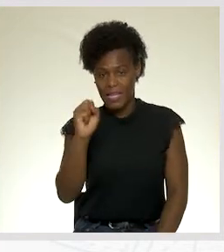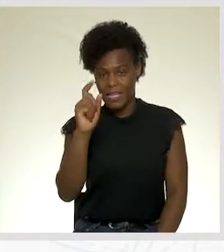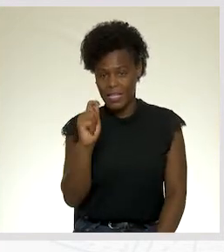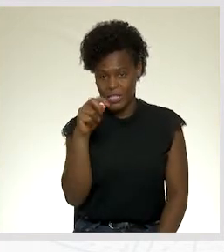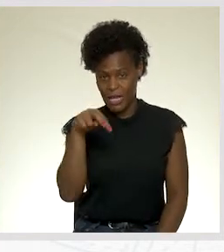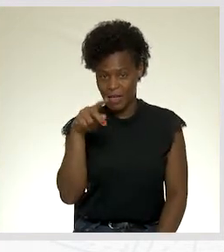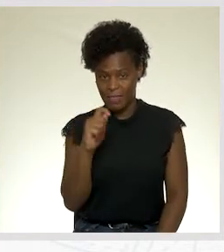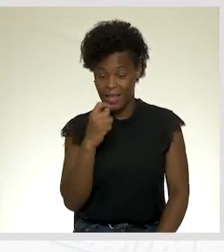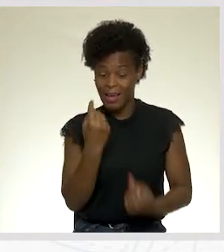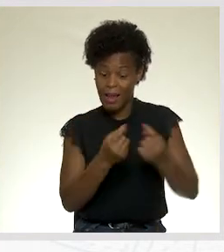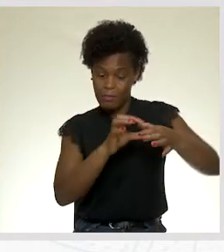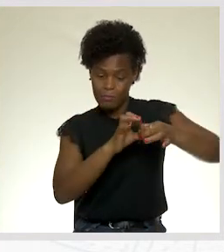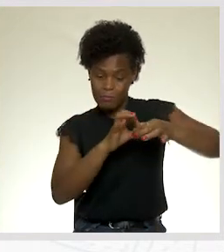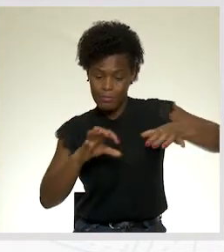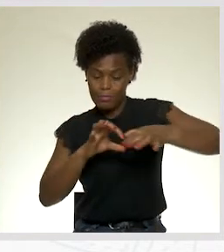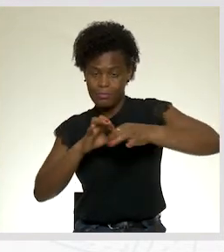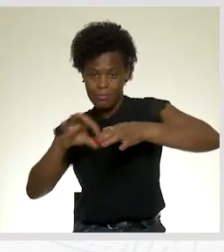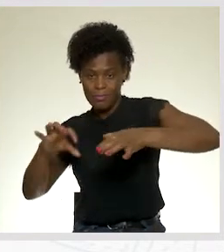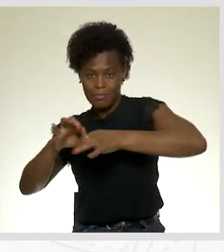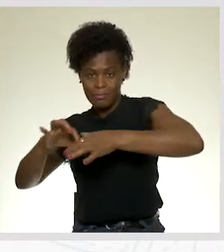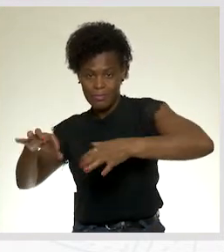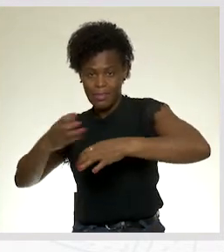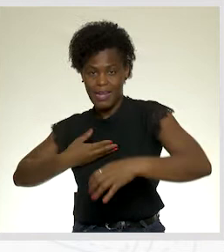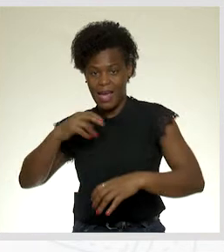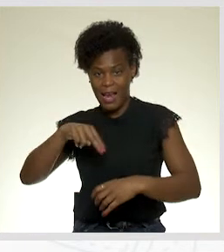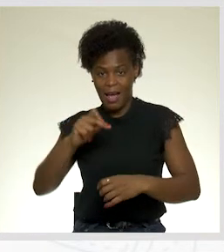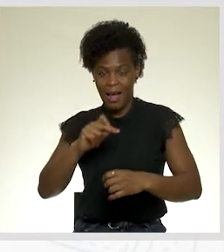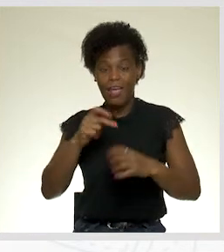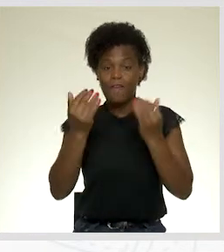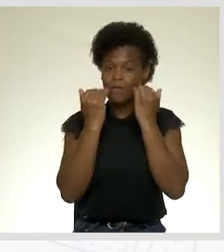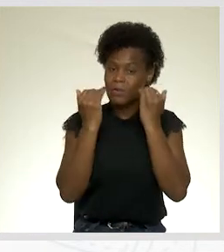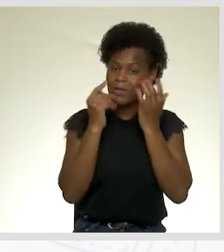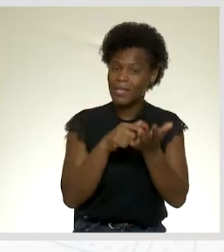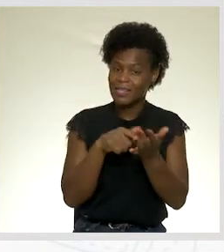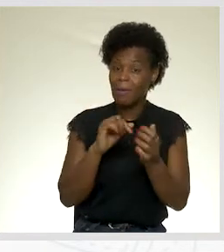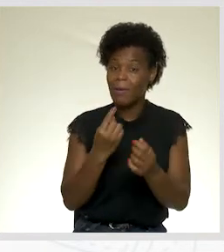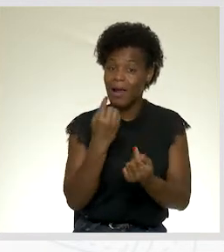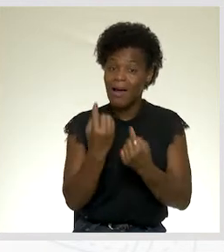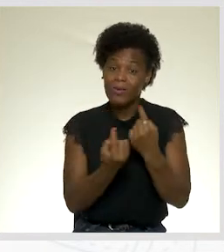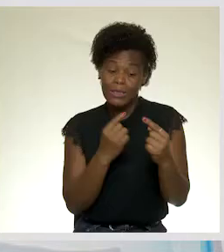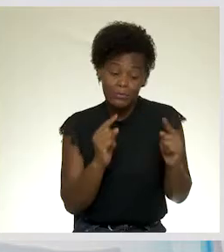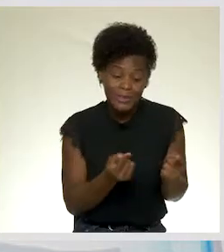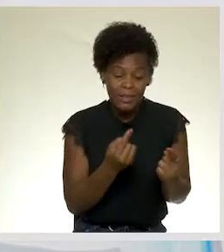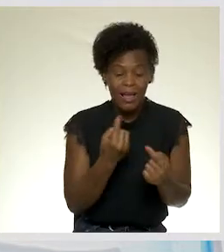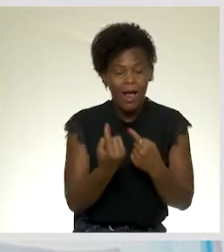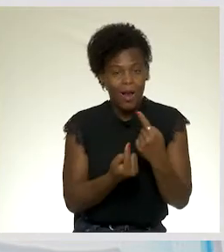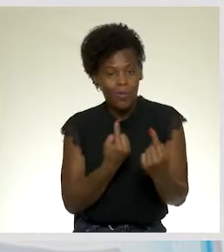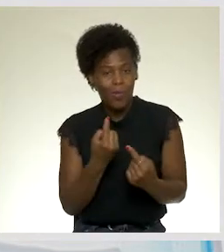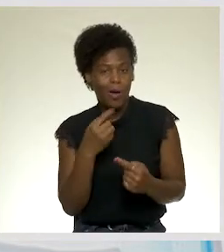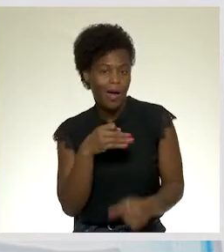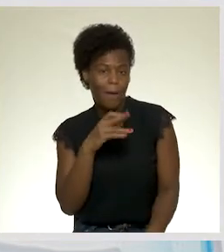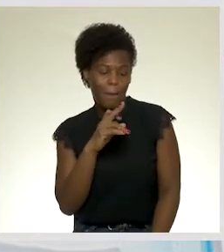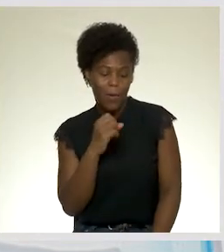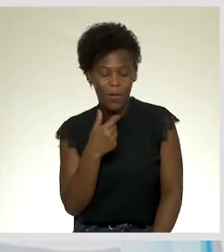é cada fragmento ou segmento de DNA que contém informação necessária para a síntese de determinadas proteínas. Ou seja, a